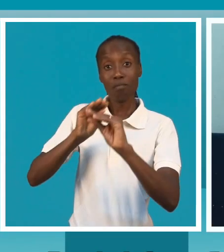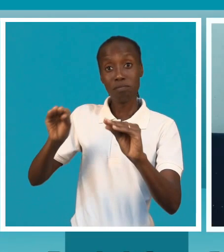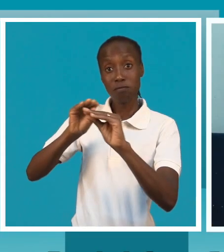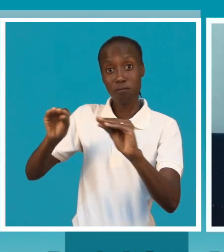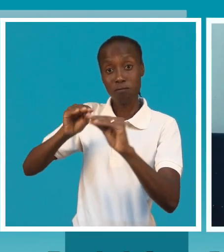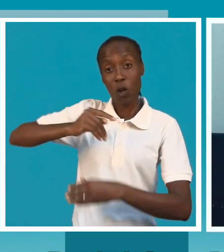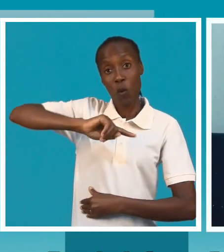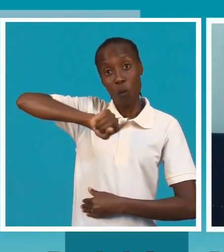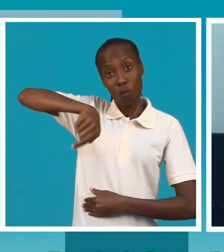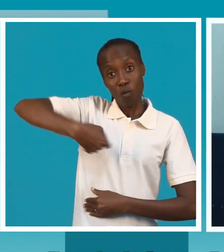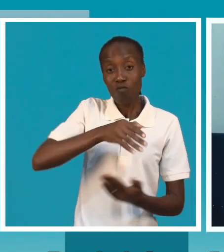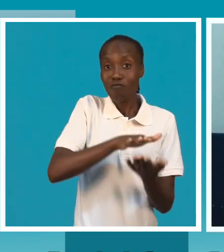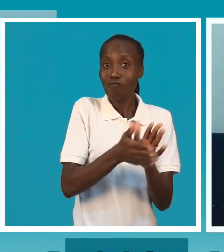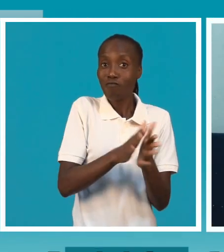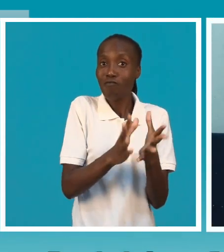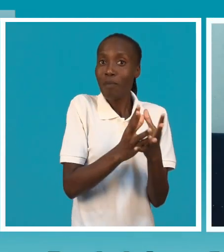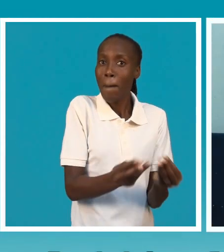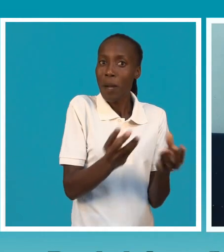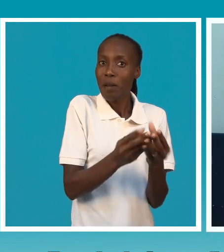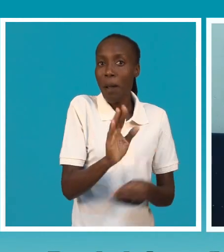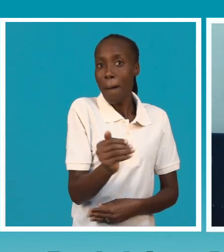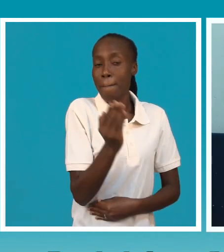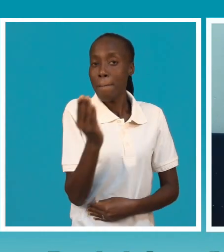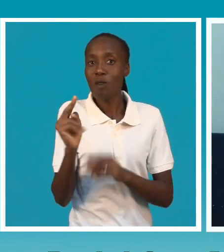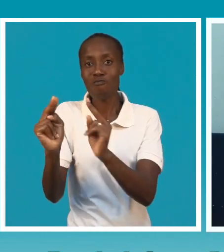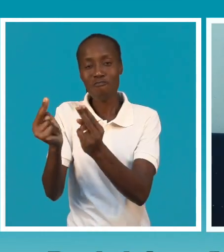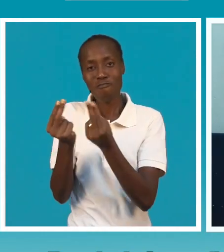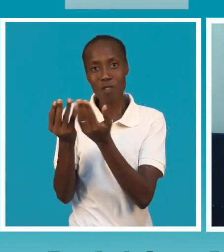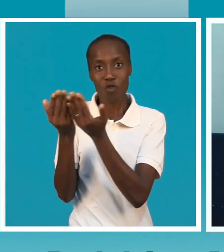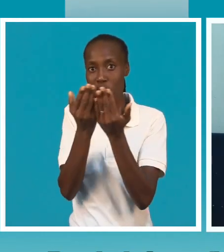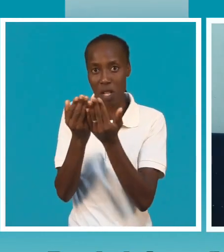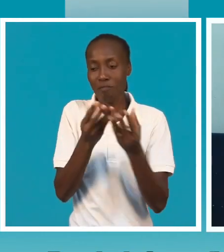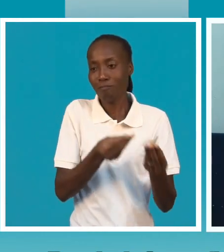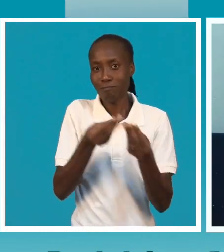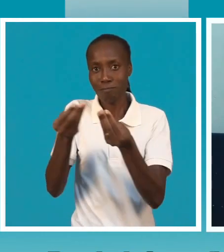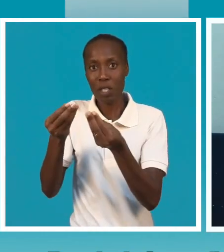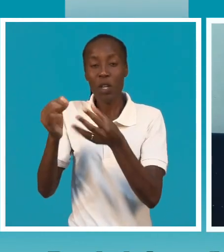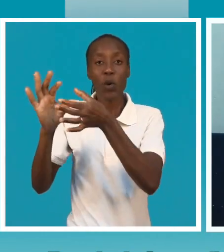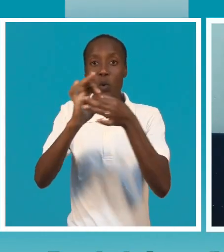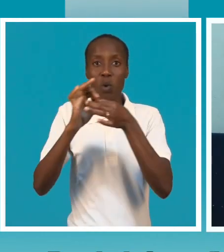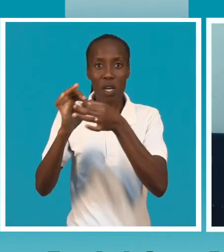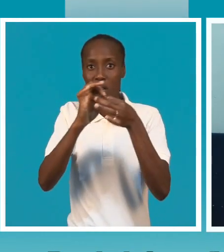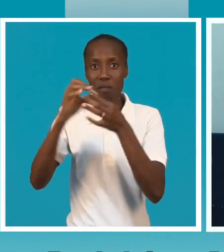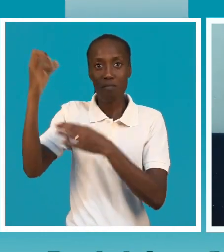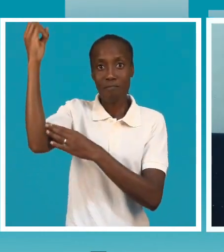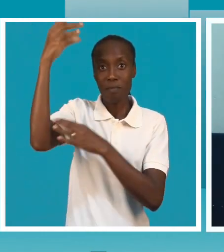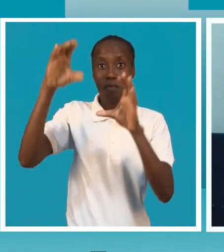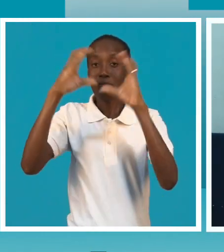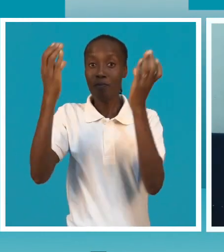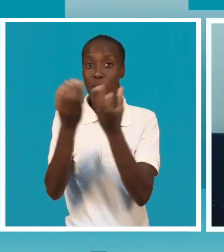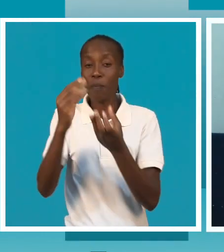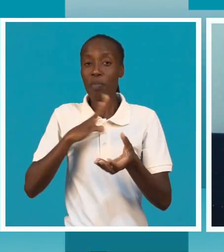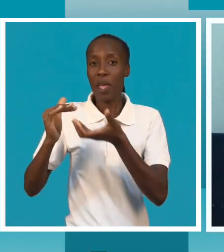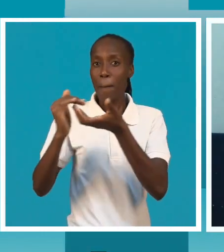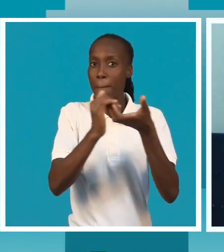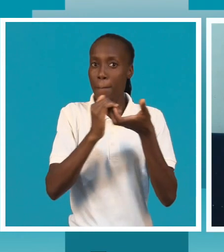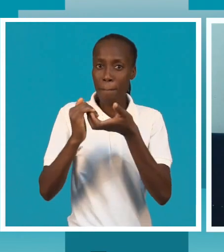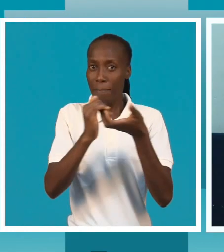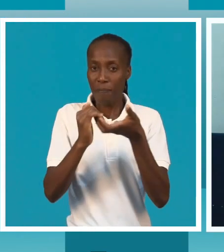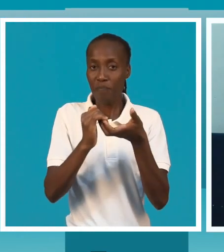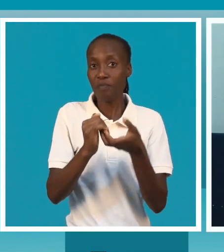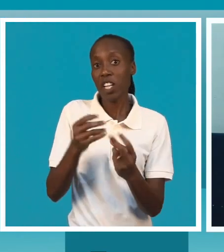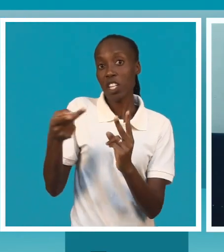Depois da formação, nós temos dado um kit para os estudantes, em coordenação com a Lightford World. A tem uma parceria entre